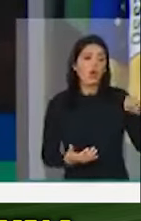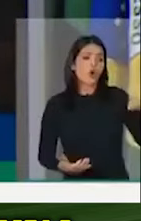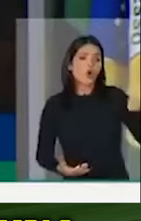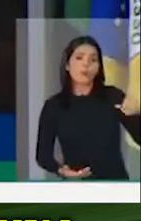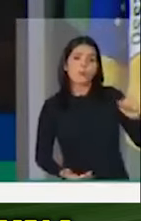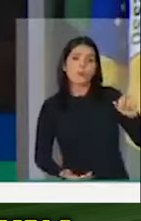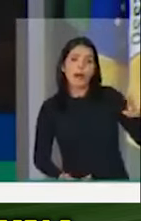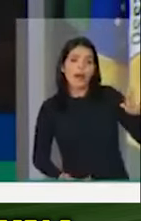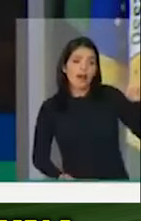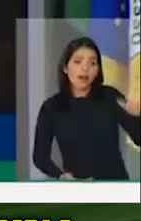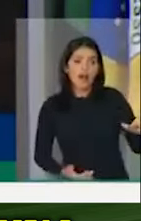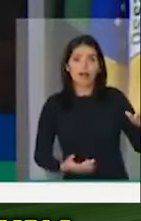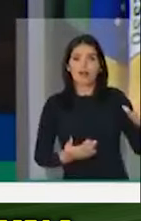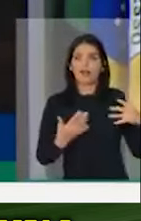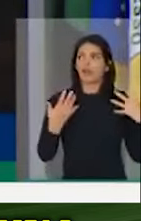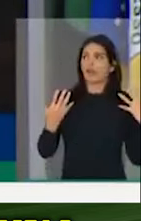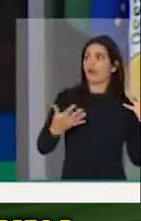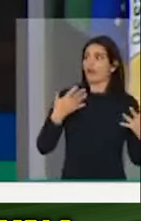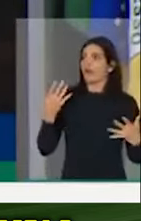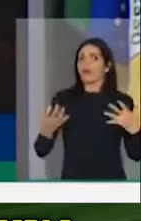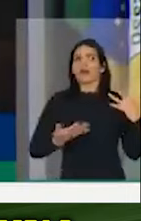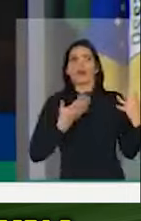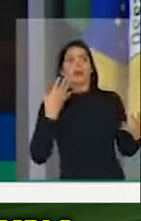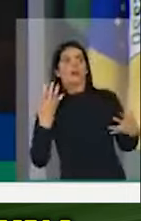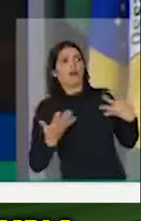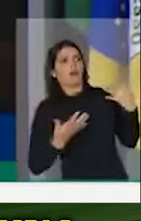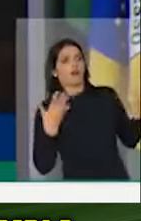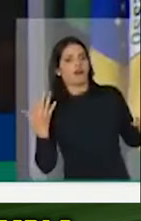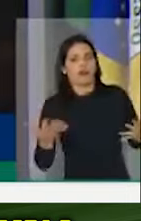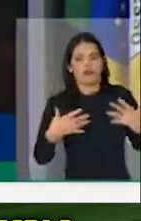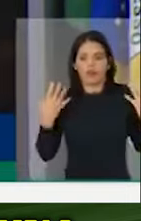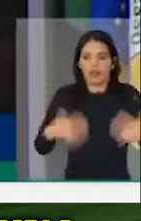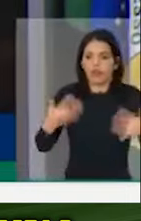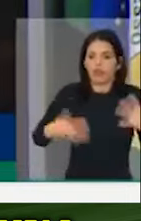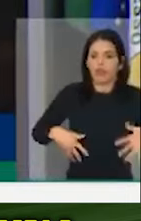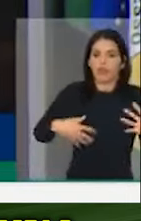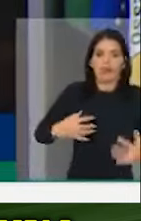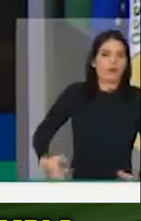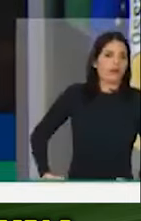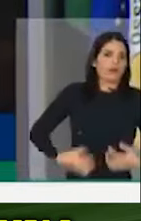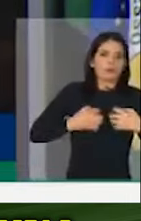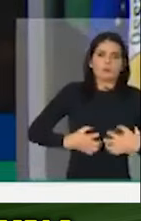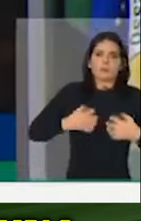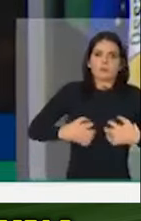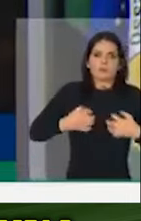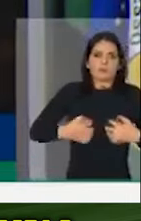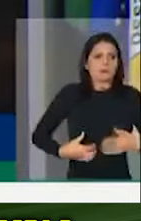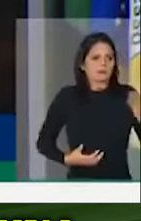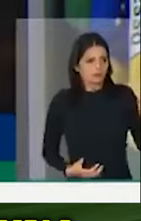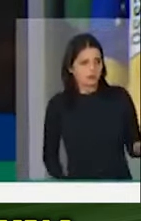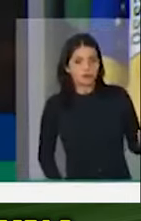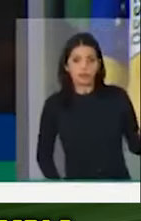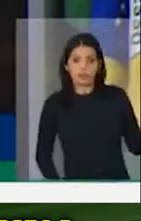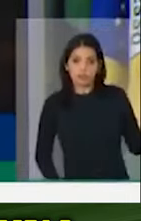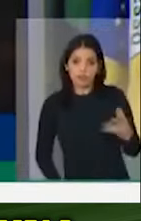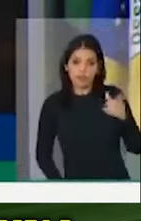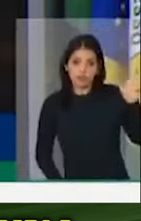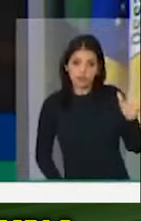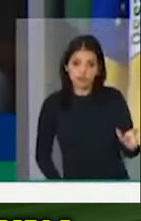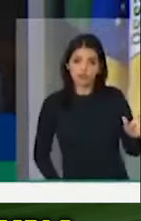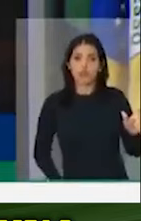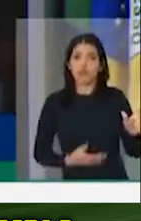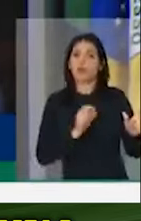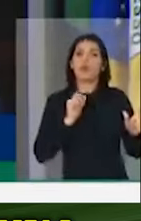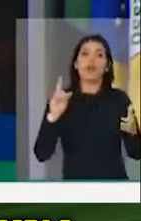Lama ficaram em polvorosas, ficaram revoltados com esse novo elemento